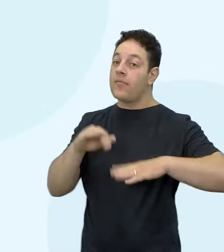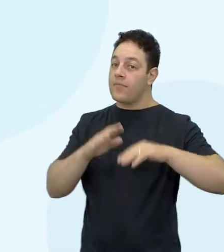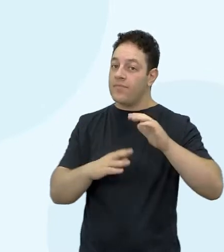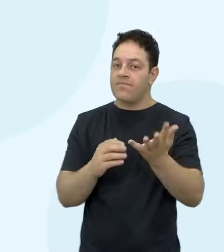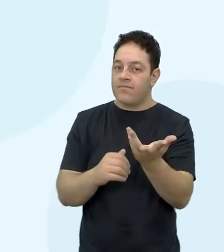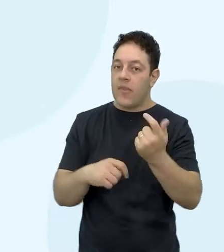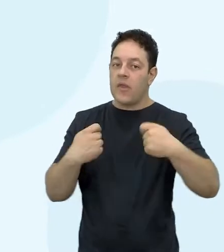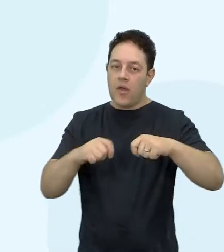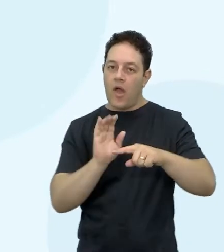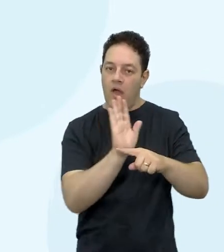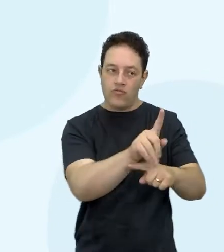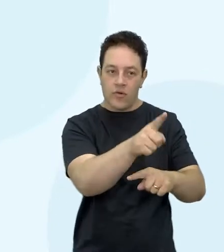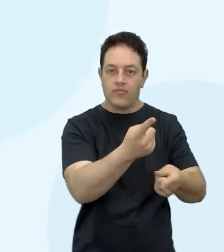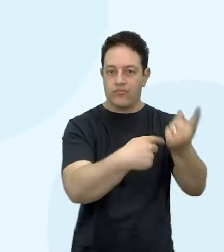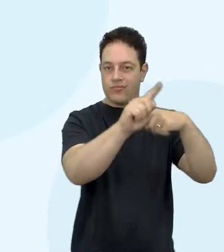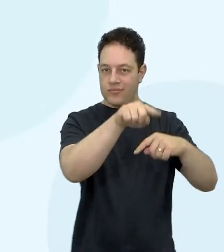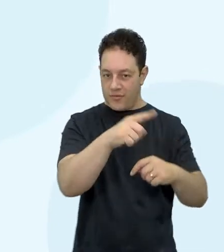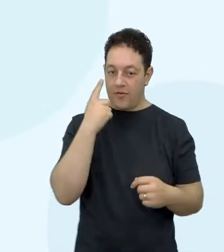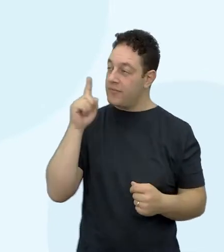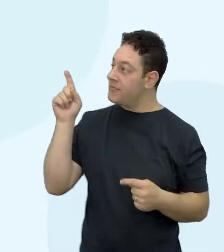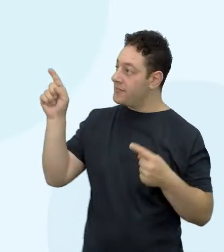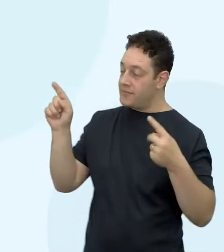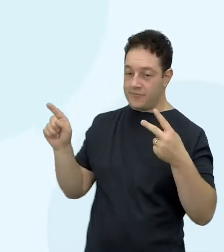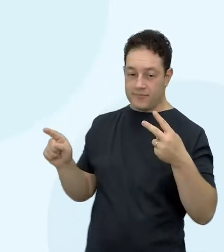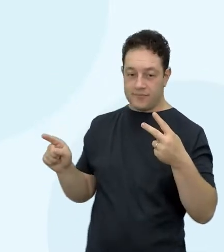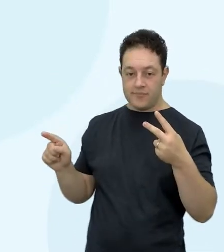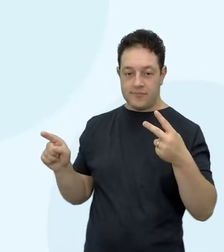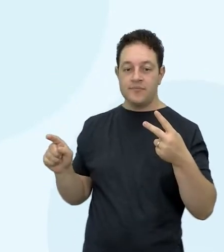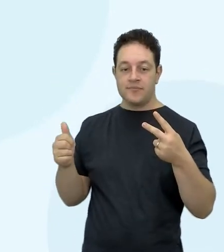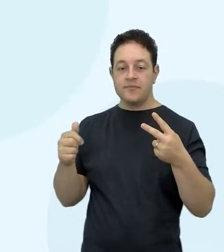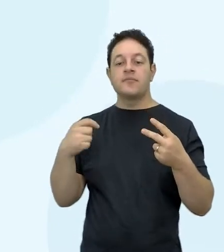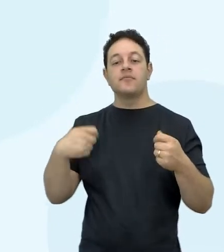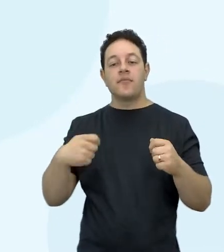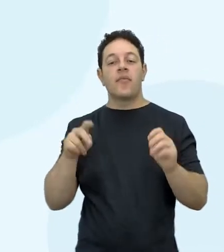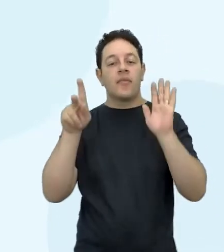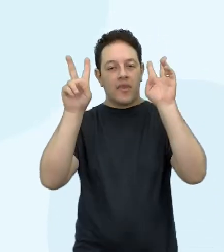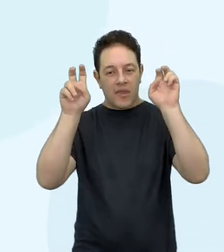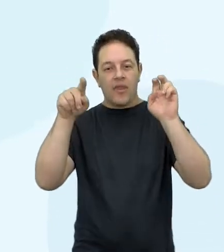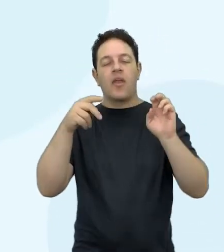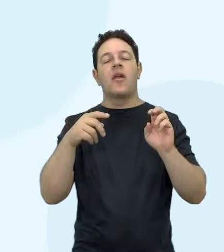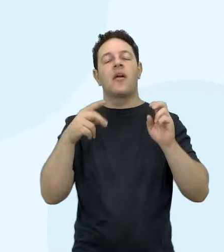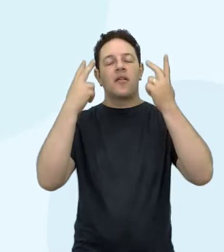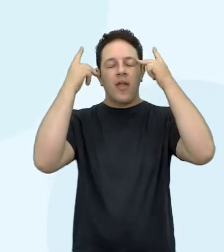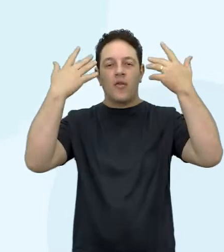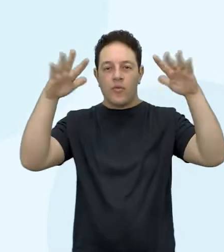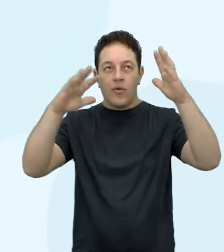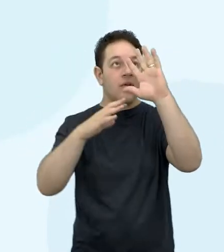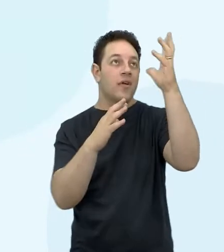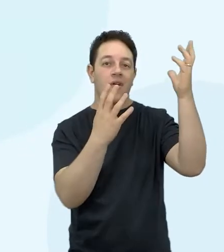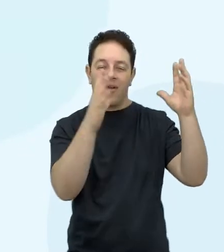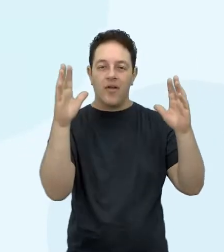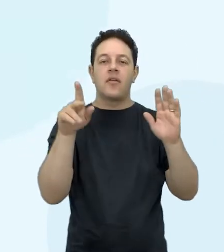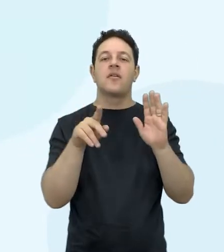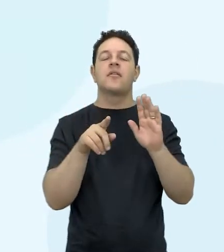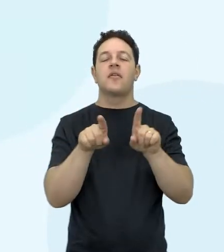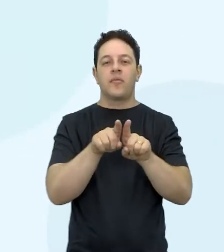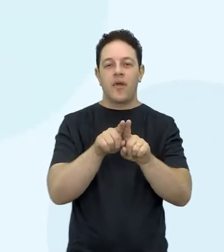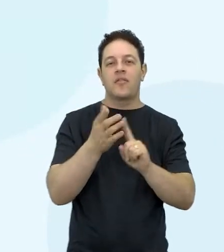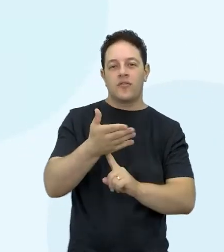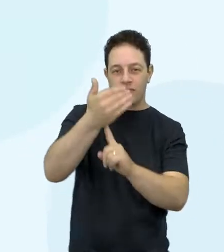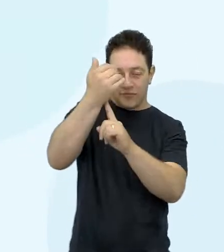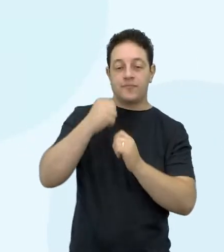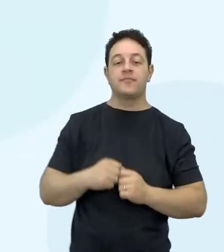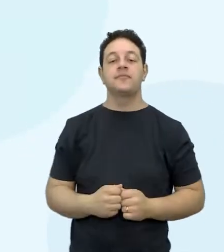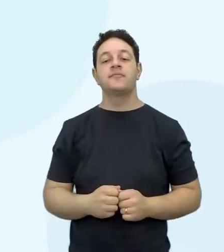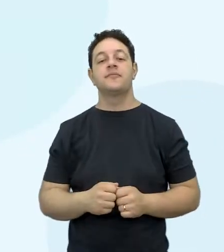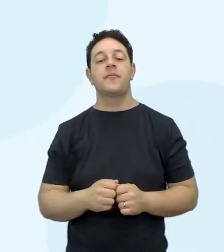aí a título de registro, né, do currículo de natureza e tecnologia números 101 e 102. Bom, a